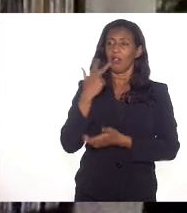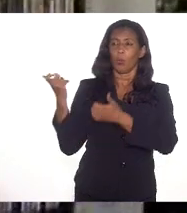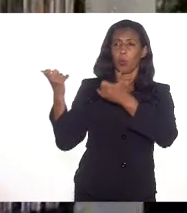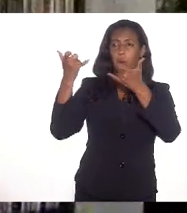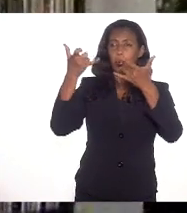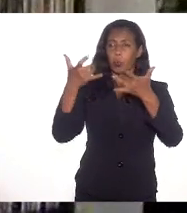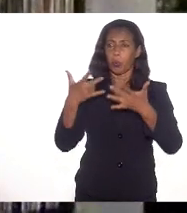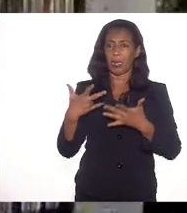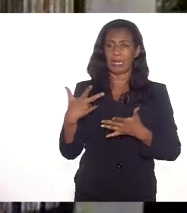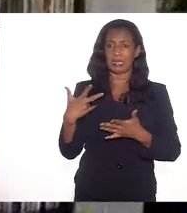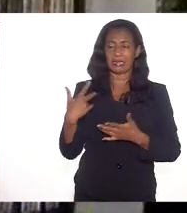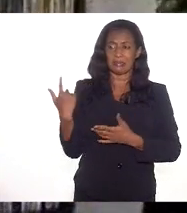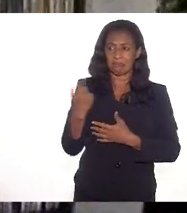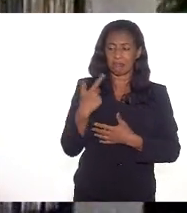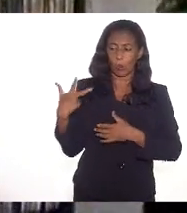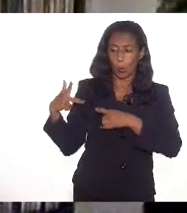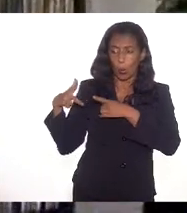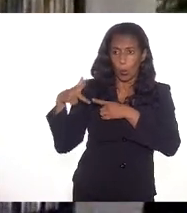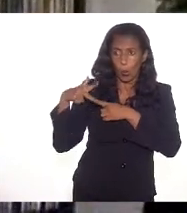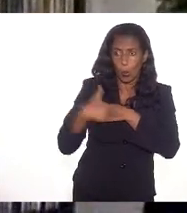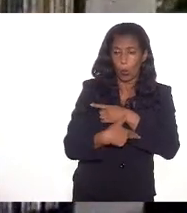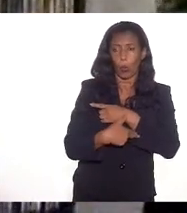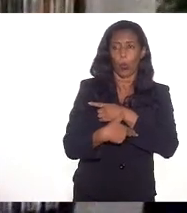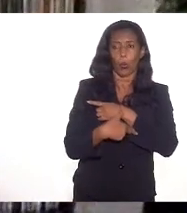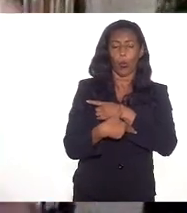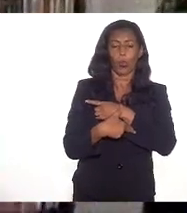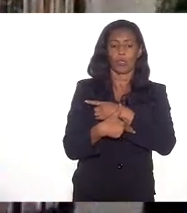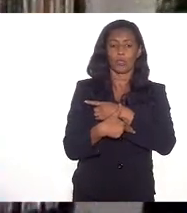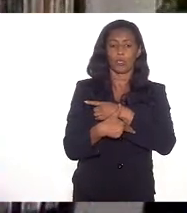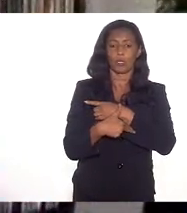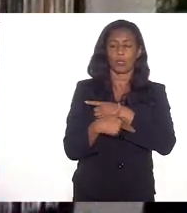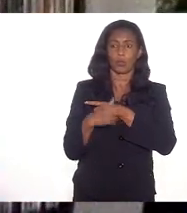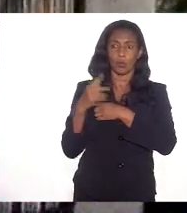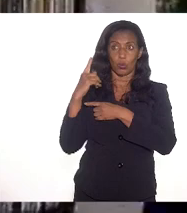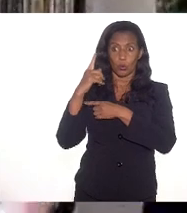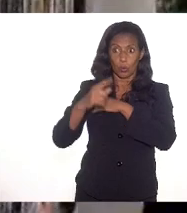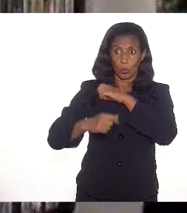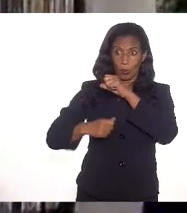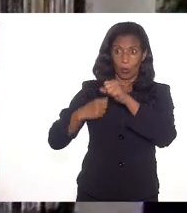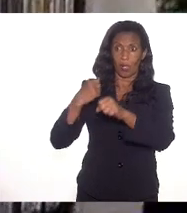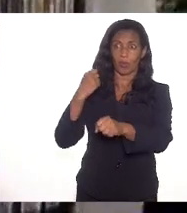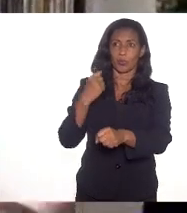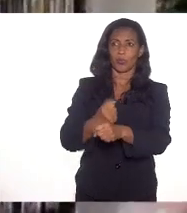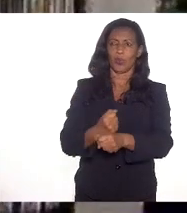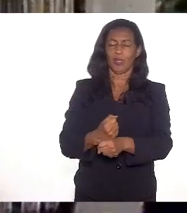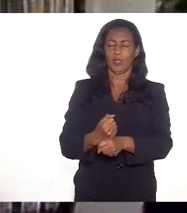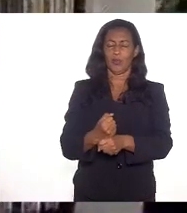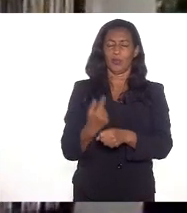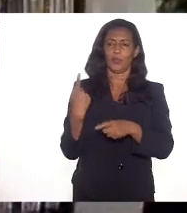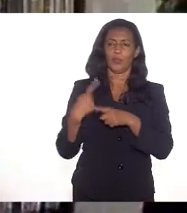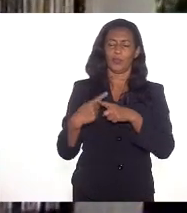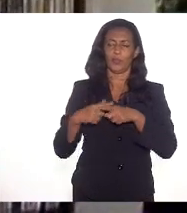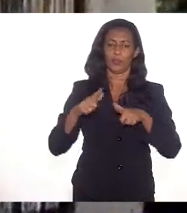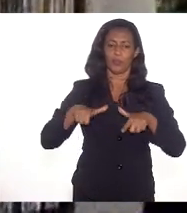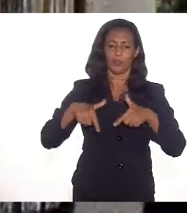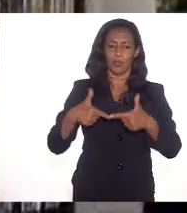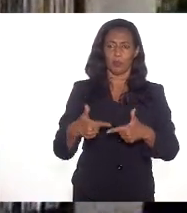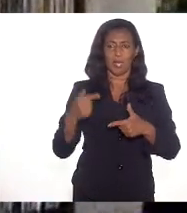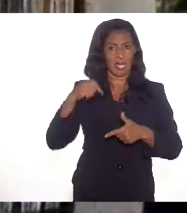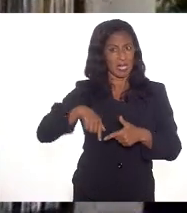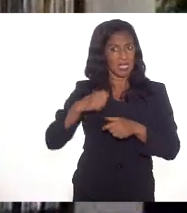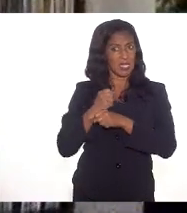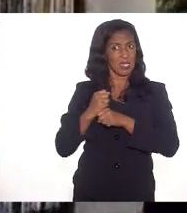estão cortando do ano seguinte, porque a execução no ano foi